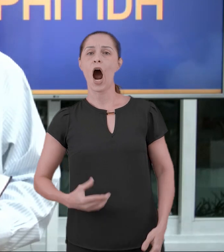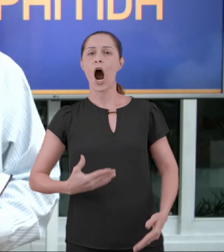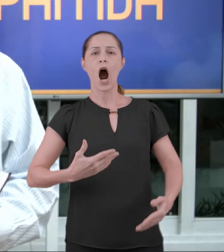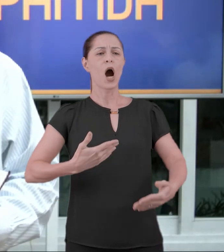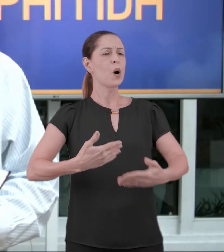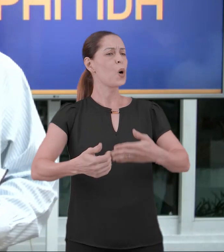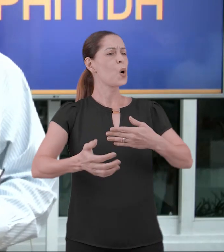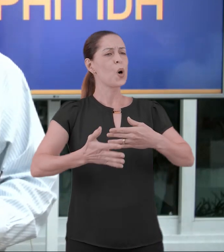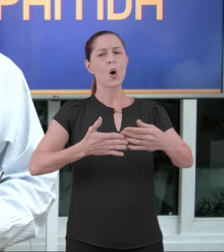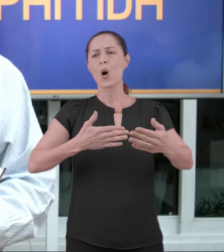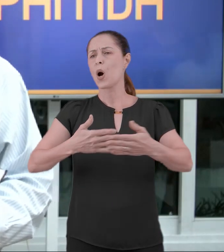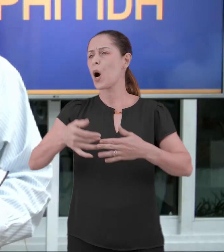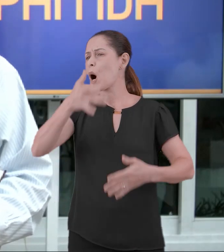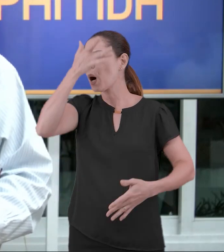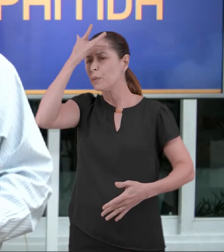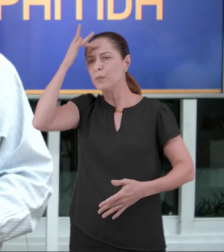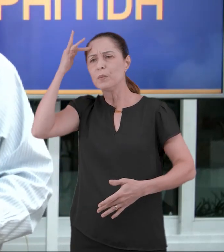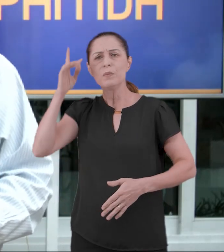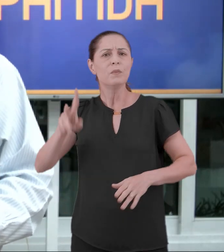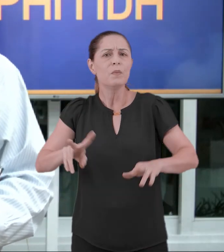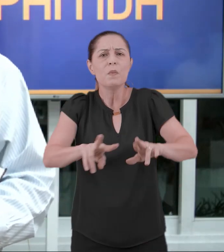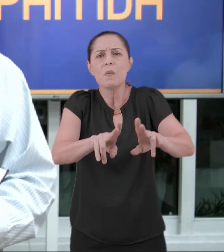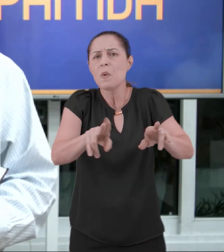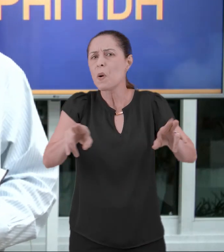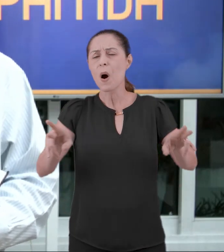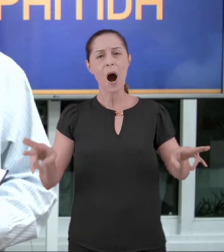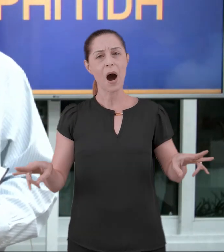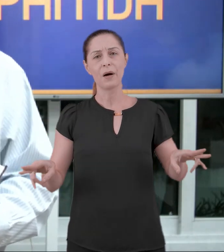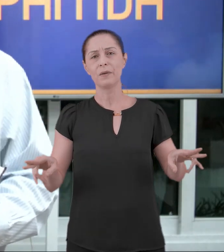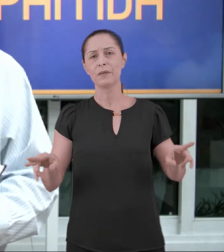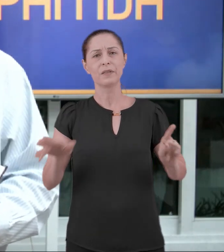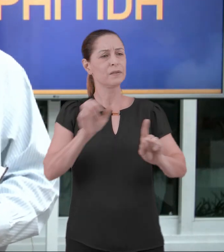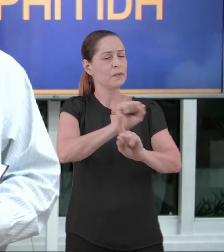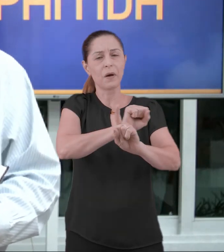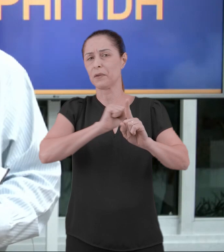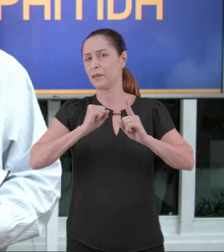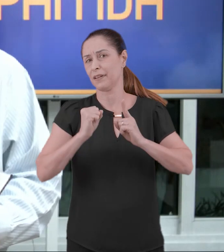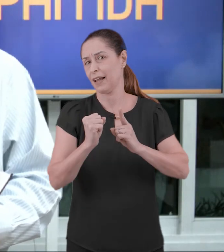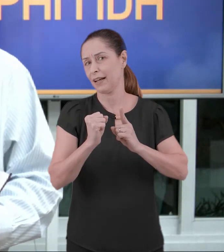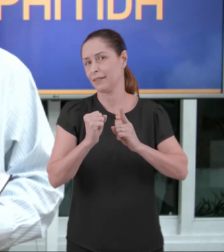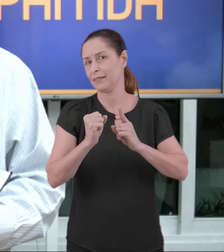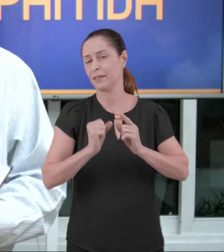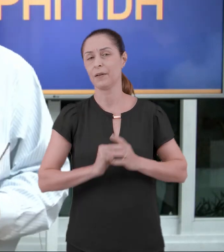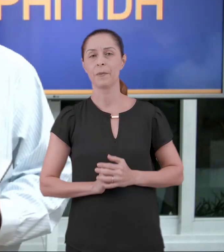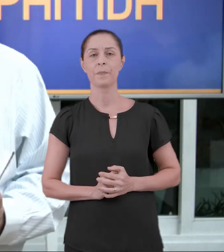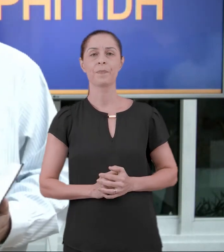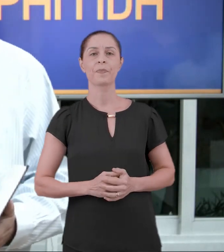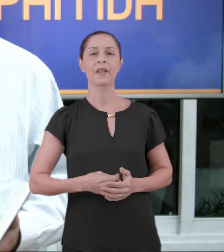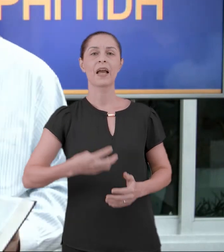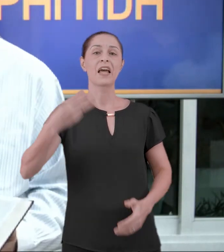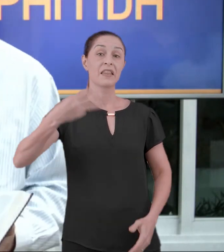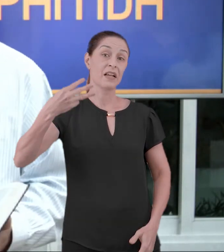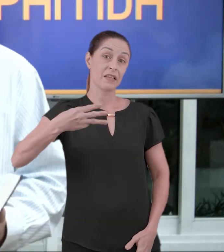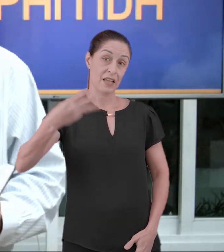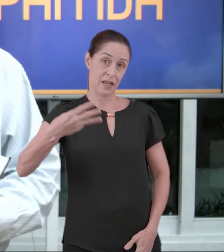outro cidadão, como qualquer outra pessoa na sociedade. Terceiro,